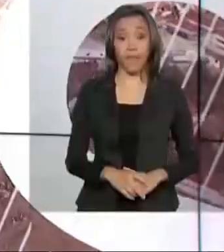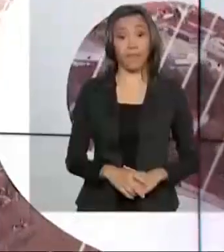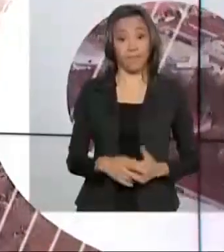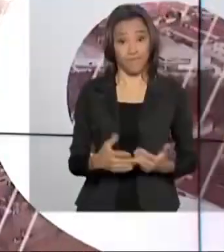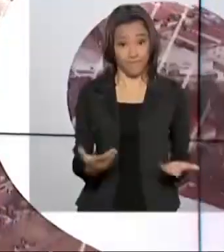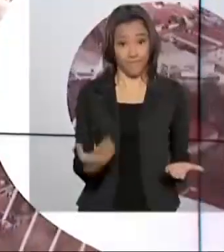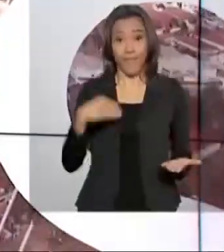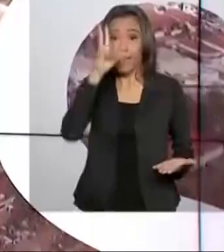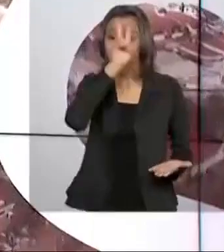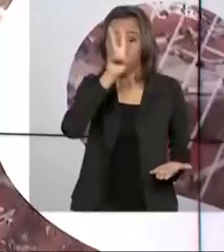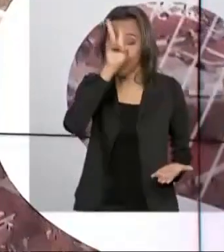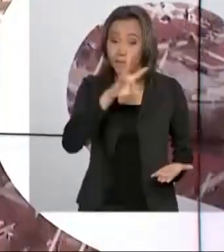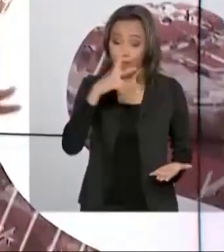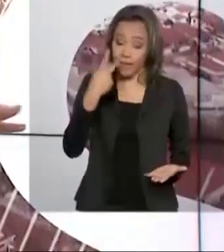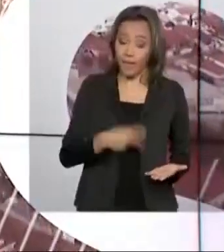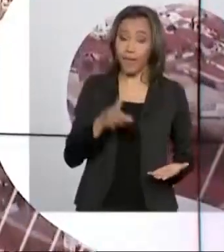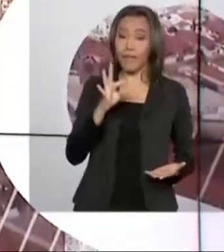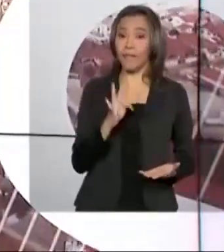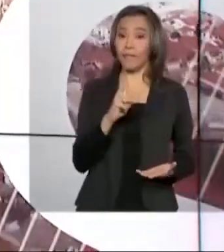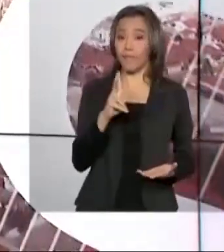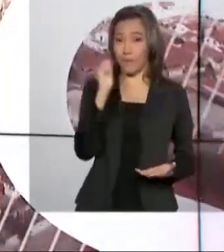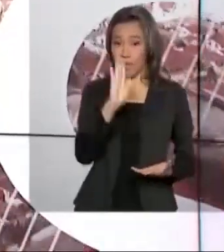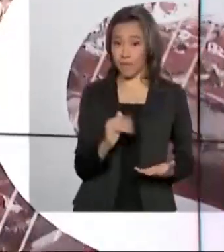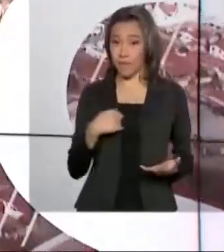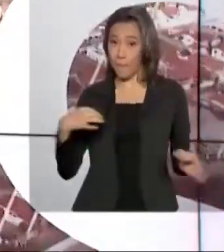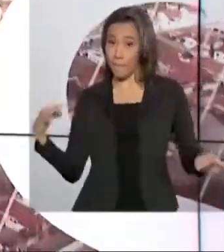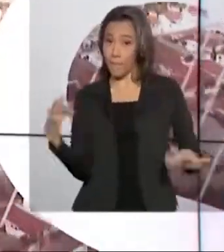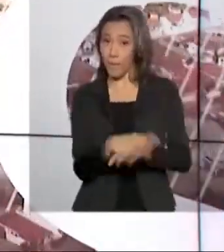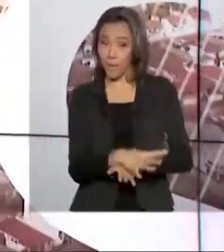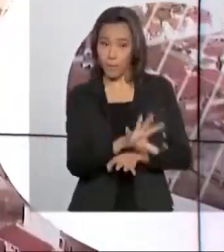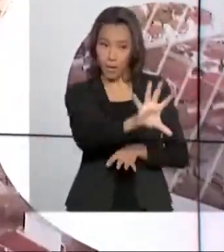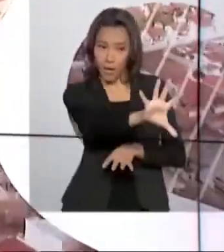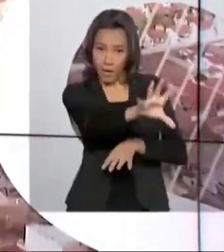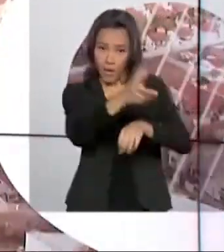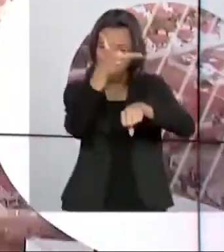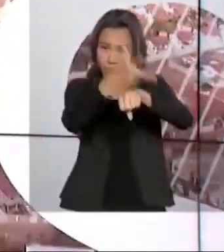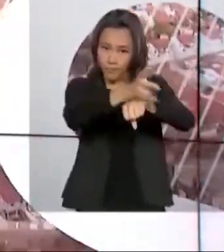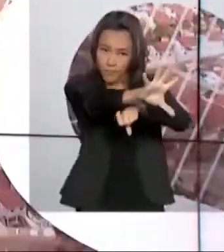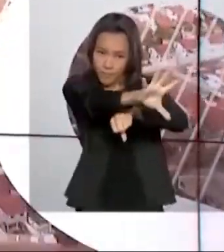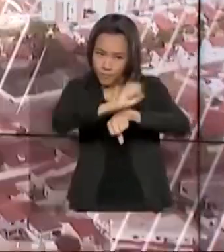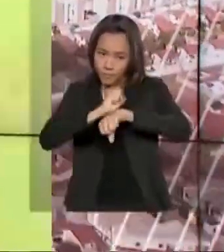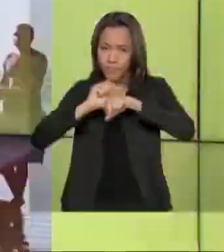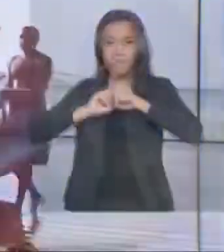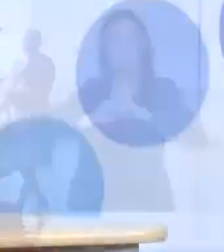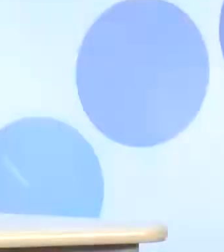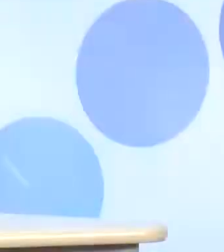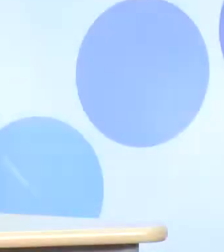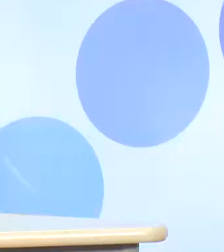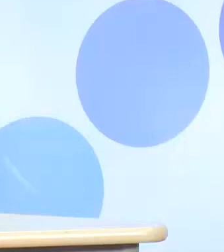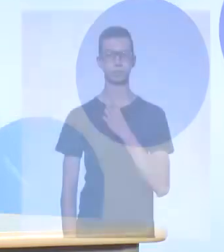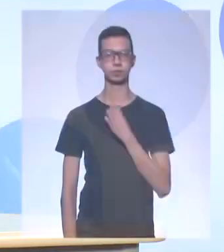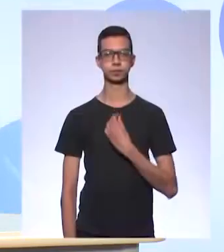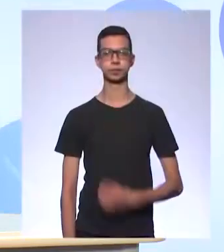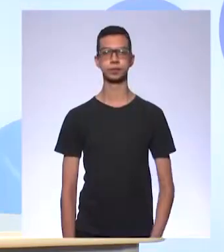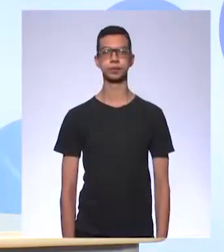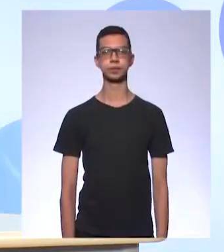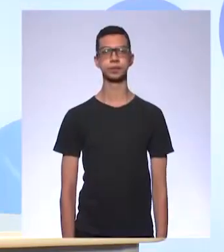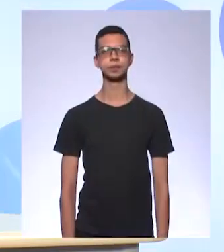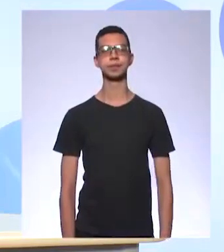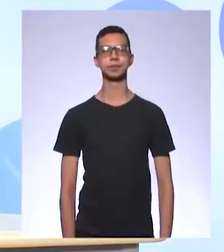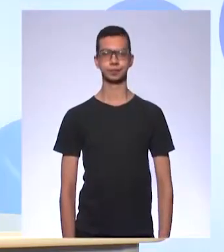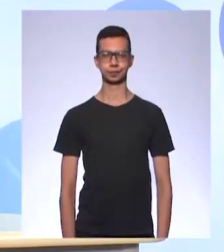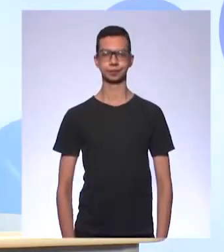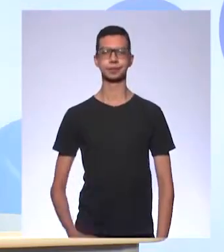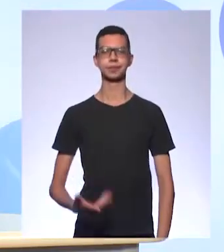Olha, lembrando que a TV Brasil está a postos para transmitir ao vivo a reinauguração da base brasileira Comandante Ferraz.